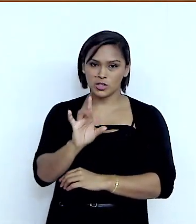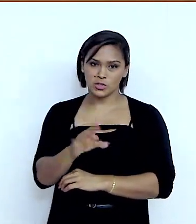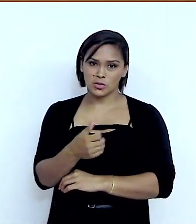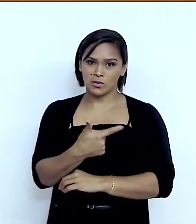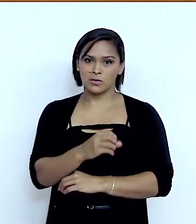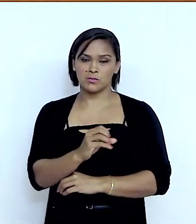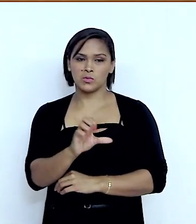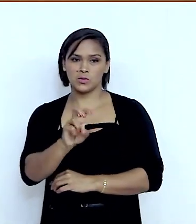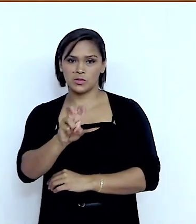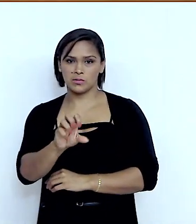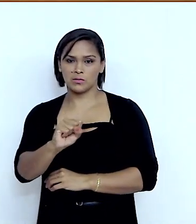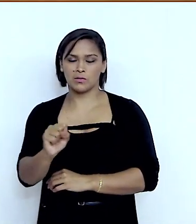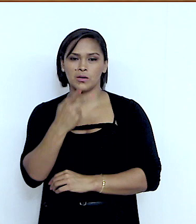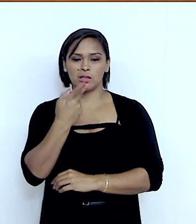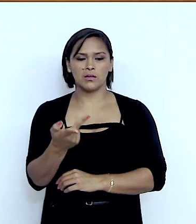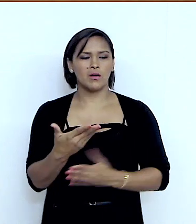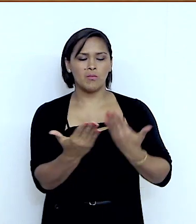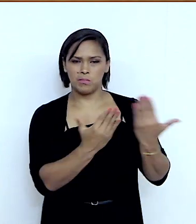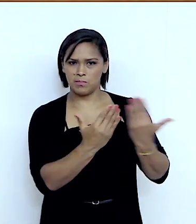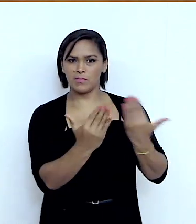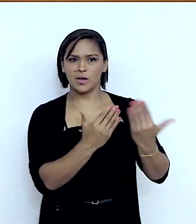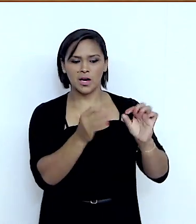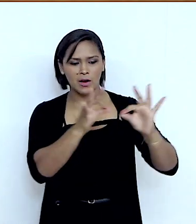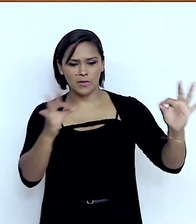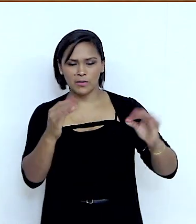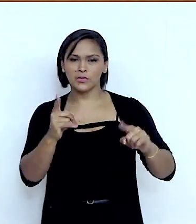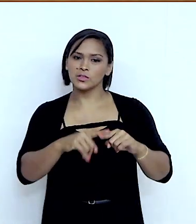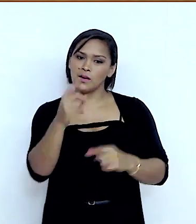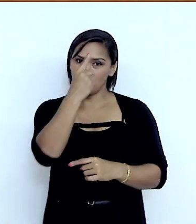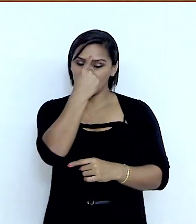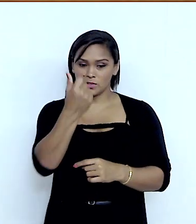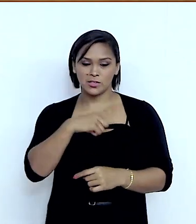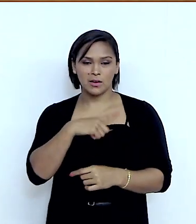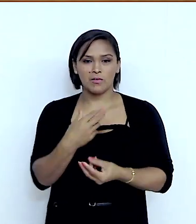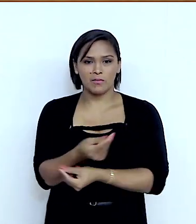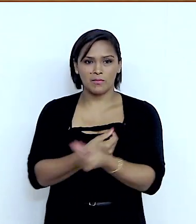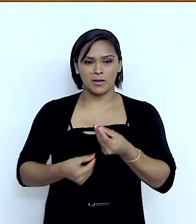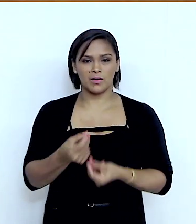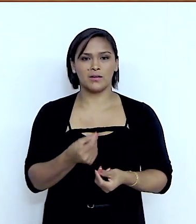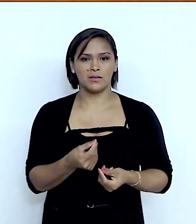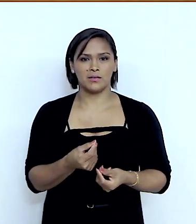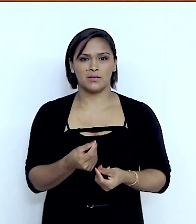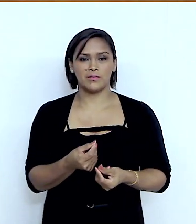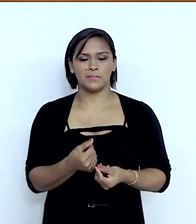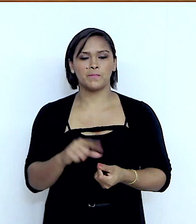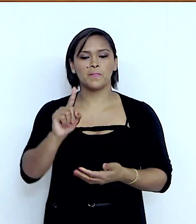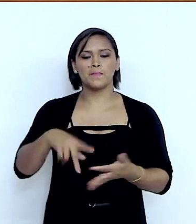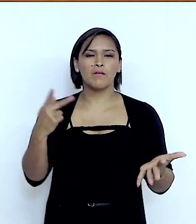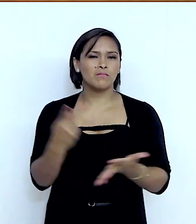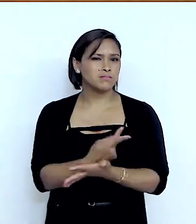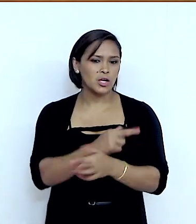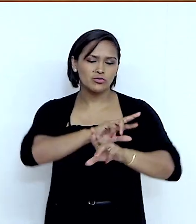então nós a ainda tem gente que o mercado é eu estou